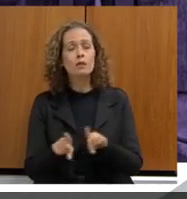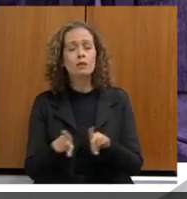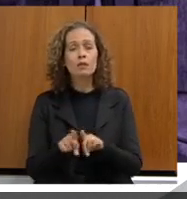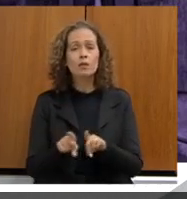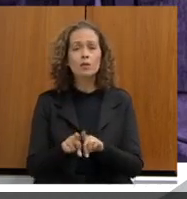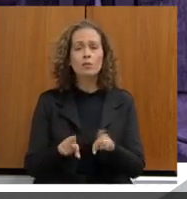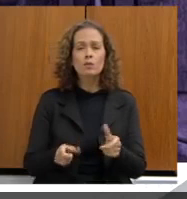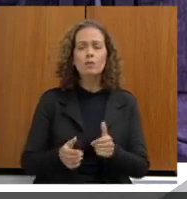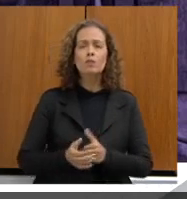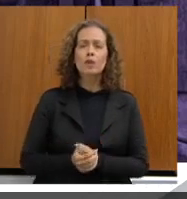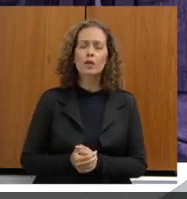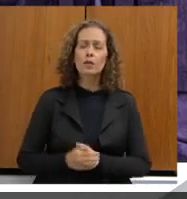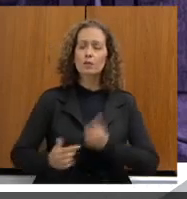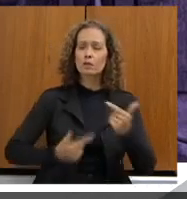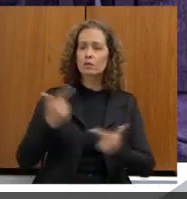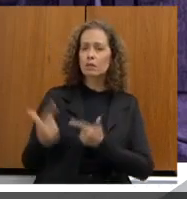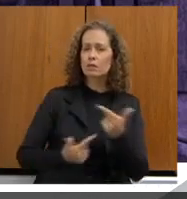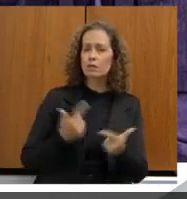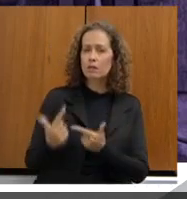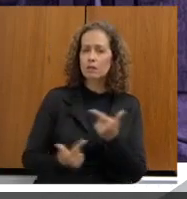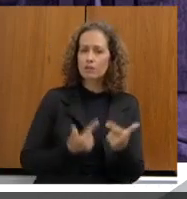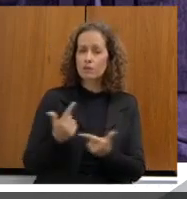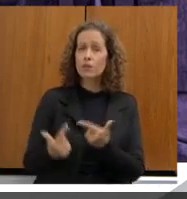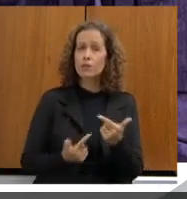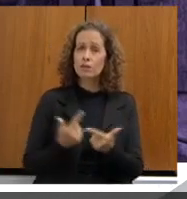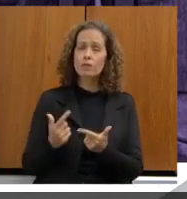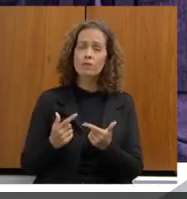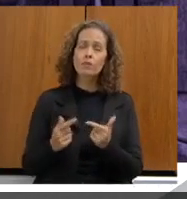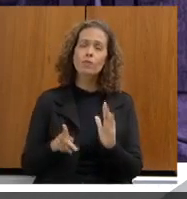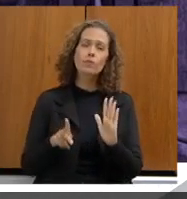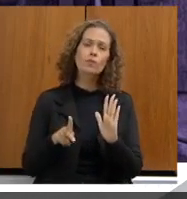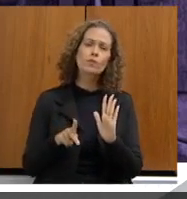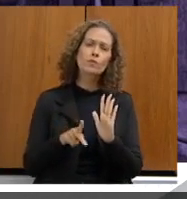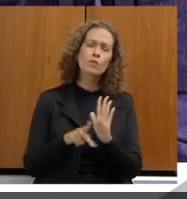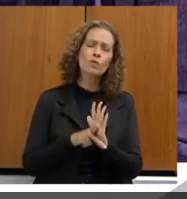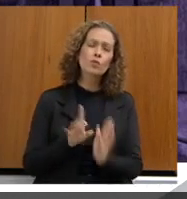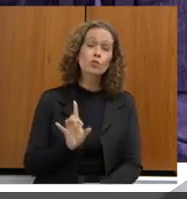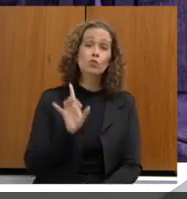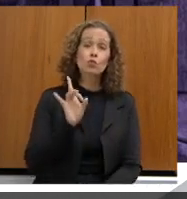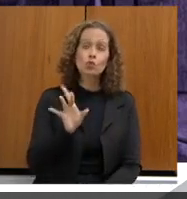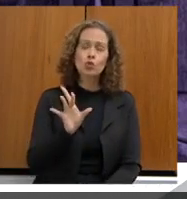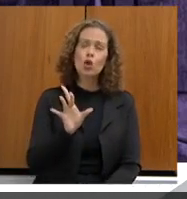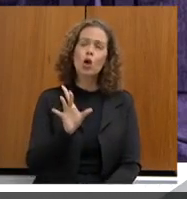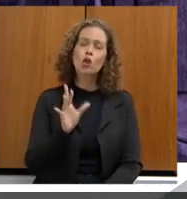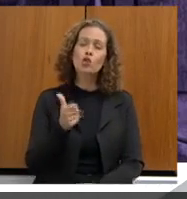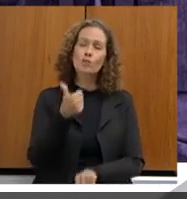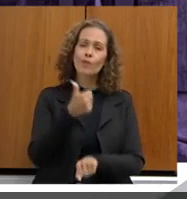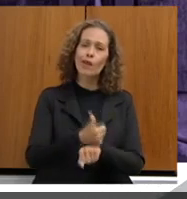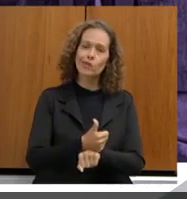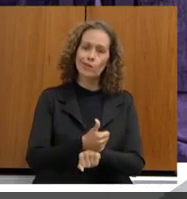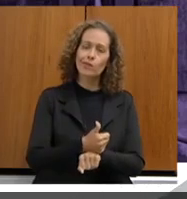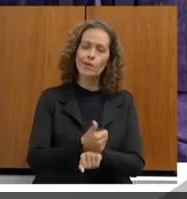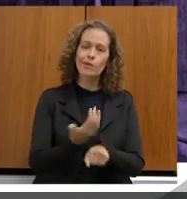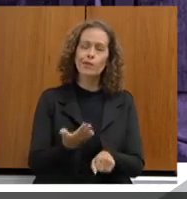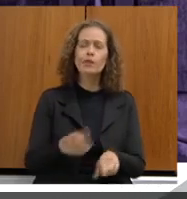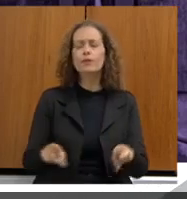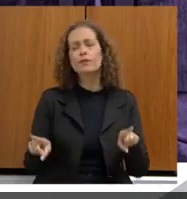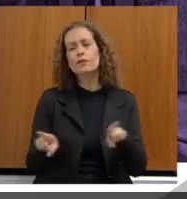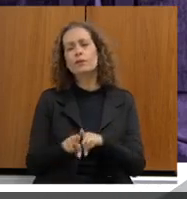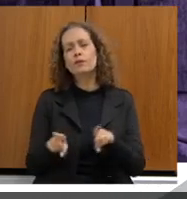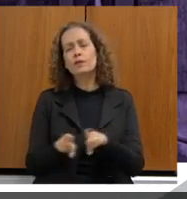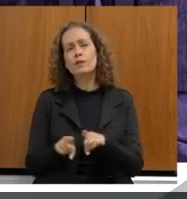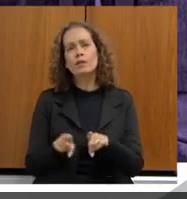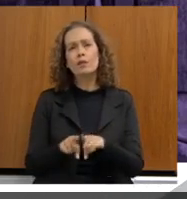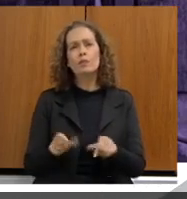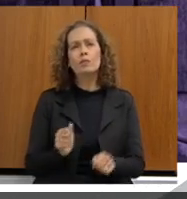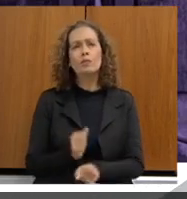exclusivamente passaram a ser realizadas exclusivamente por meio de agendamento e também suspensão de